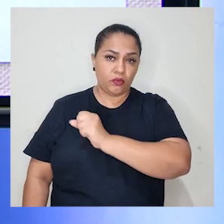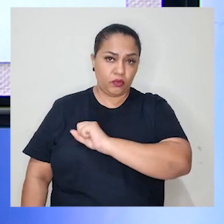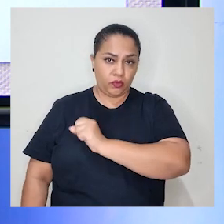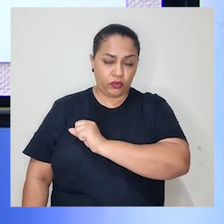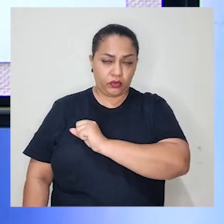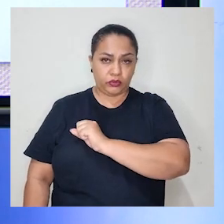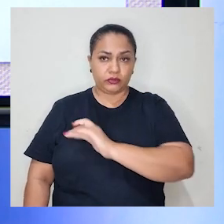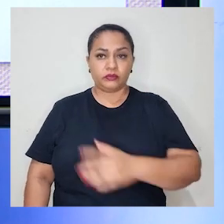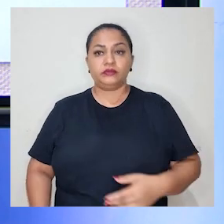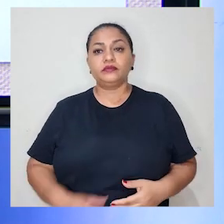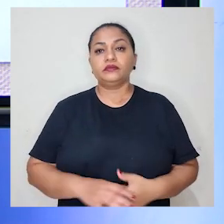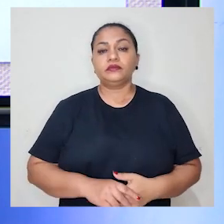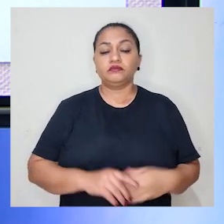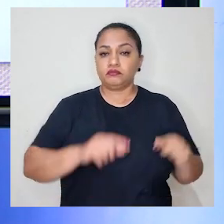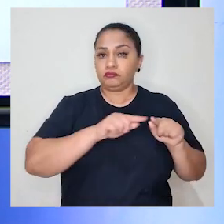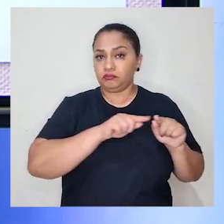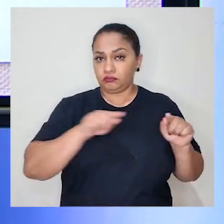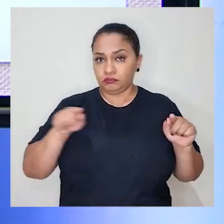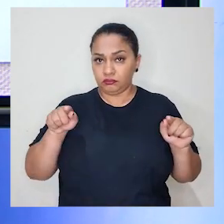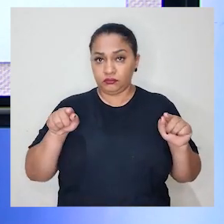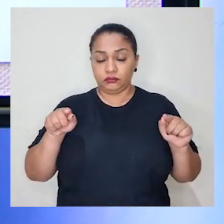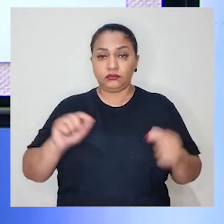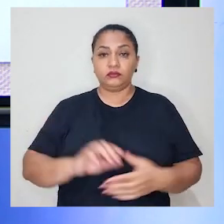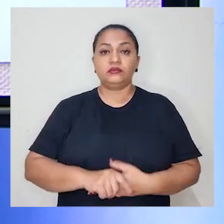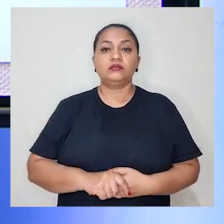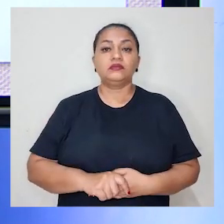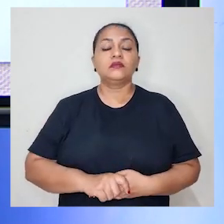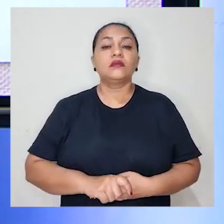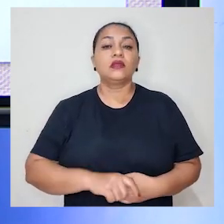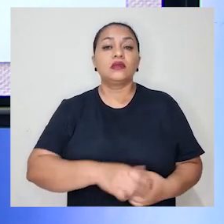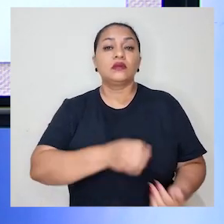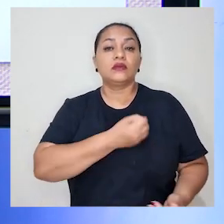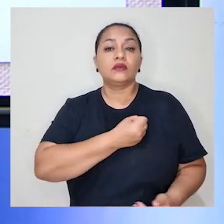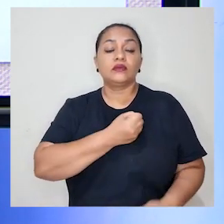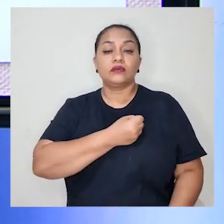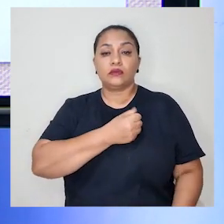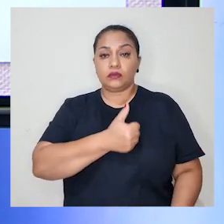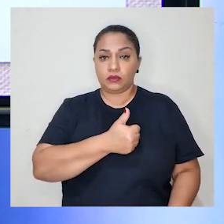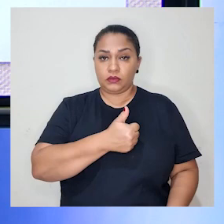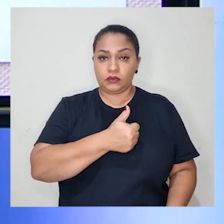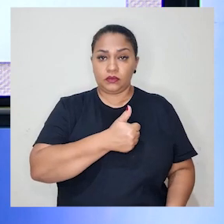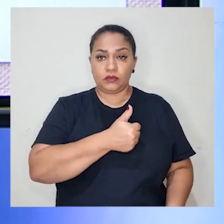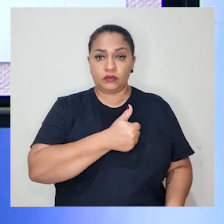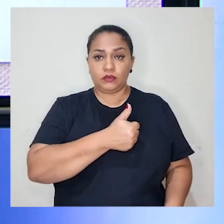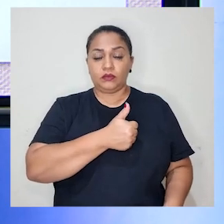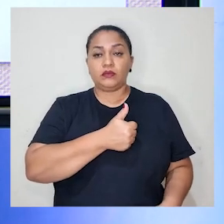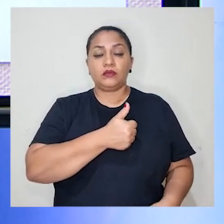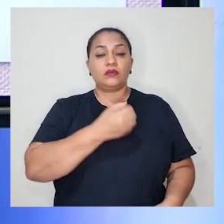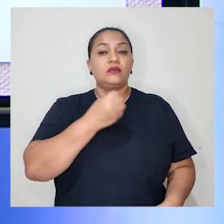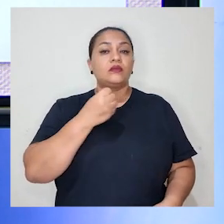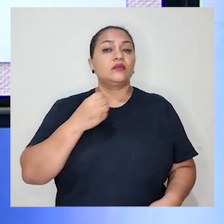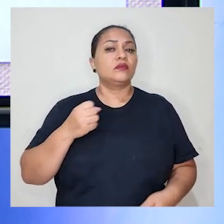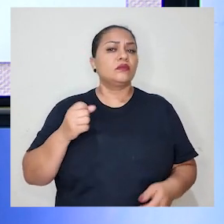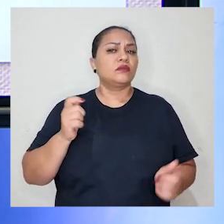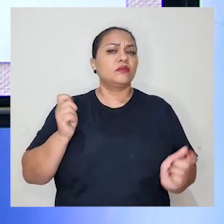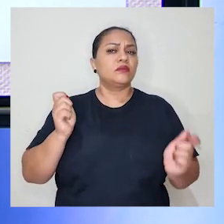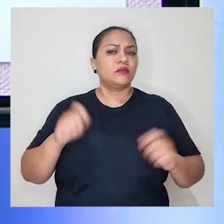8. 6 aqui. O número 1 tornaria esse